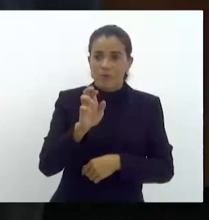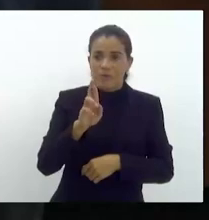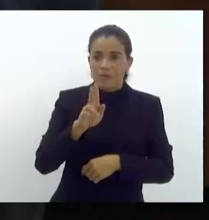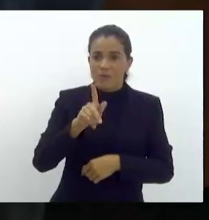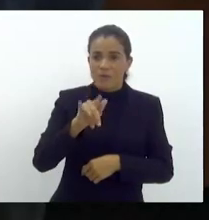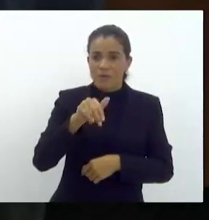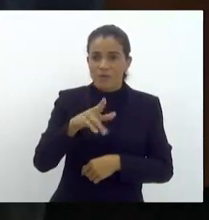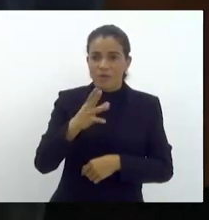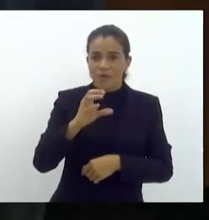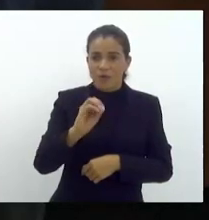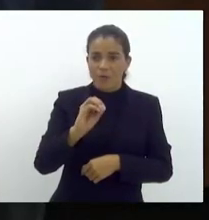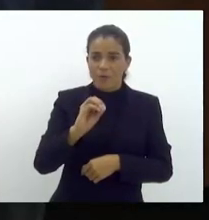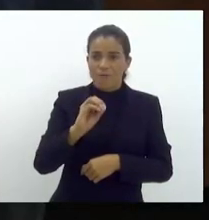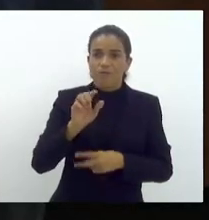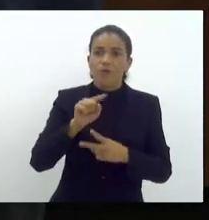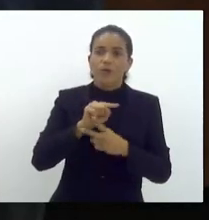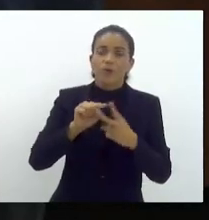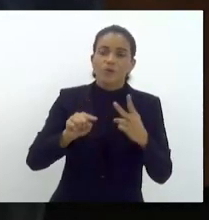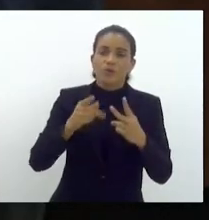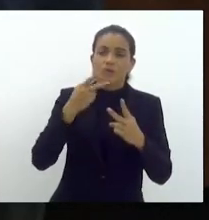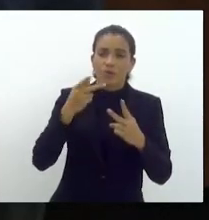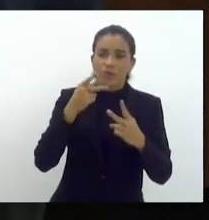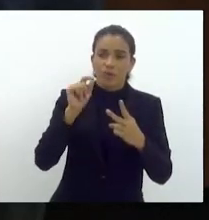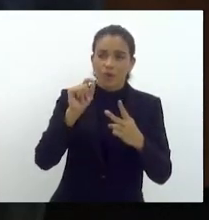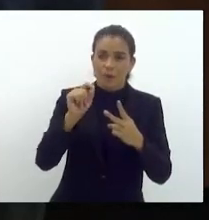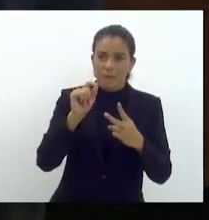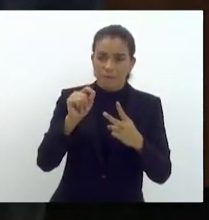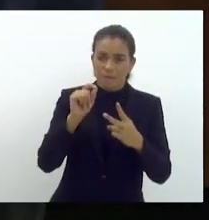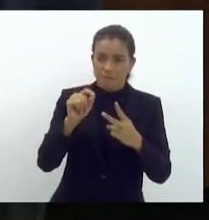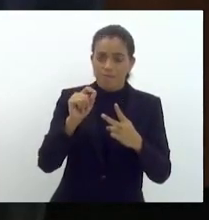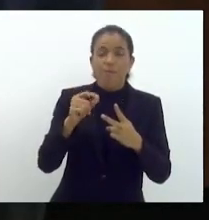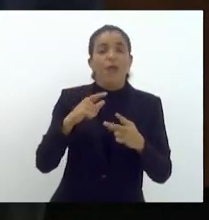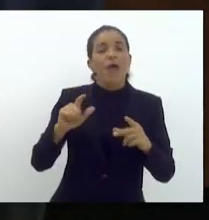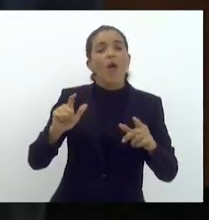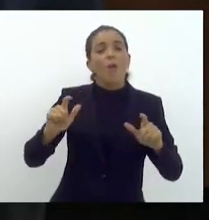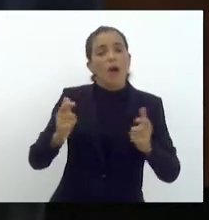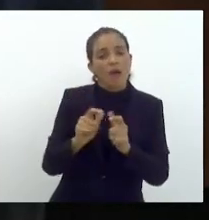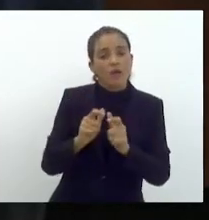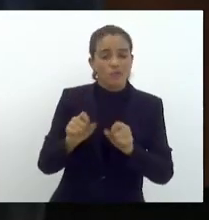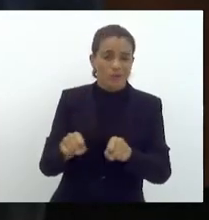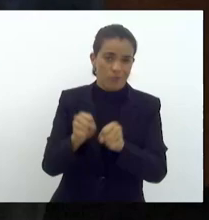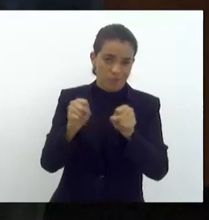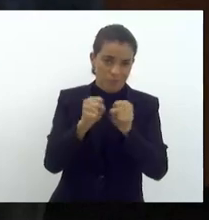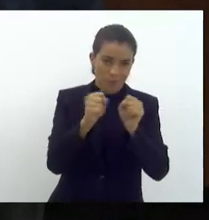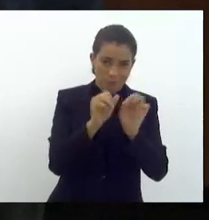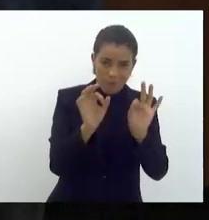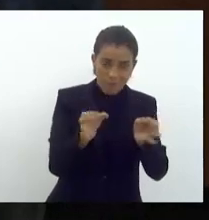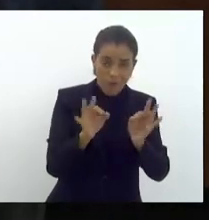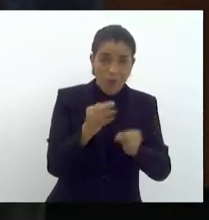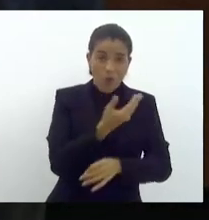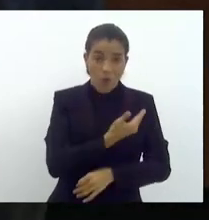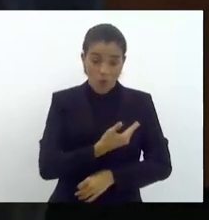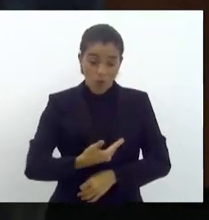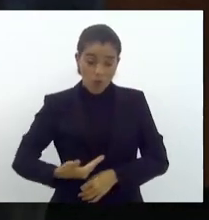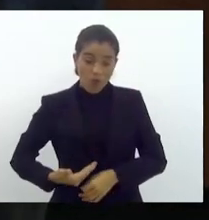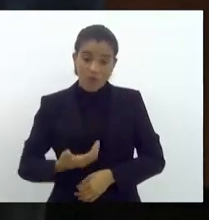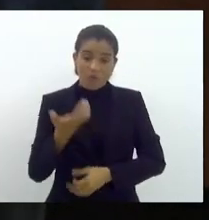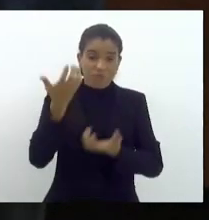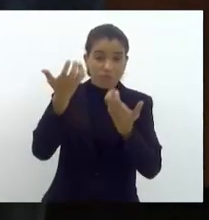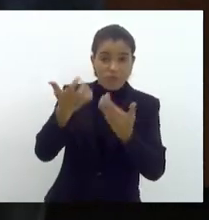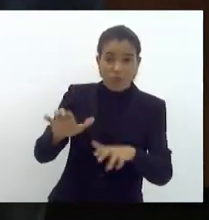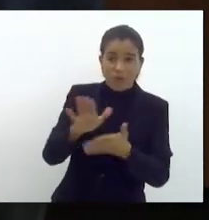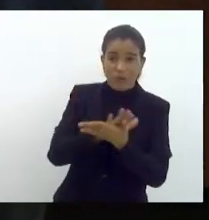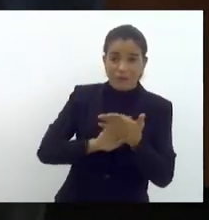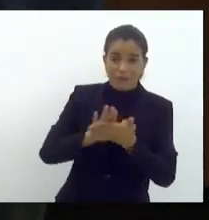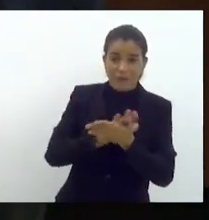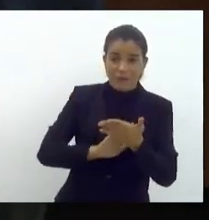aí eles colocaram o seguinte bom vamos ver se é uma redução de danos o governo queria nada